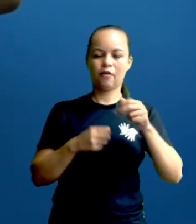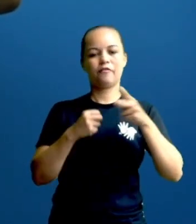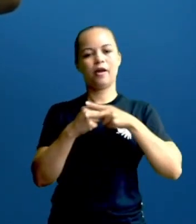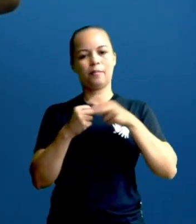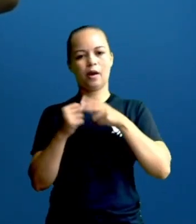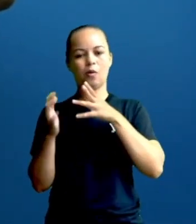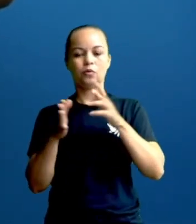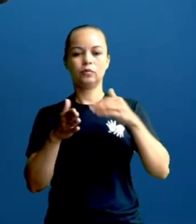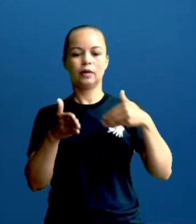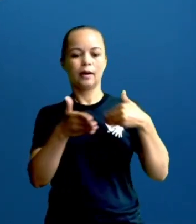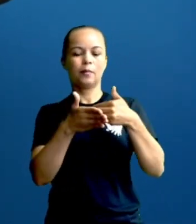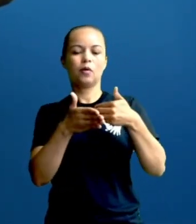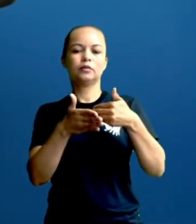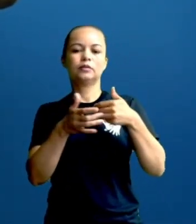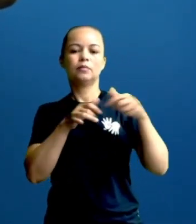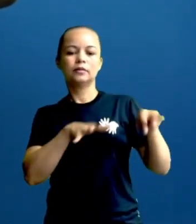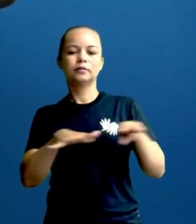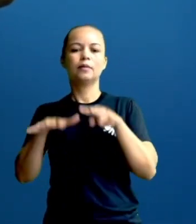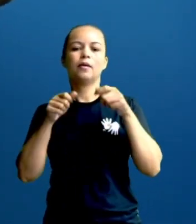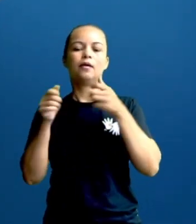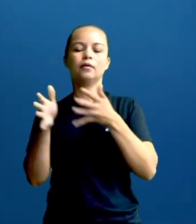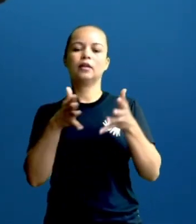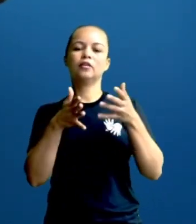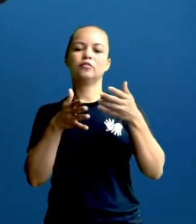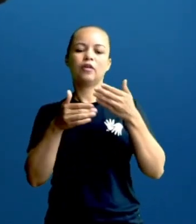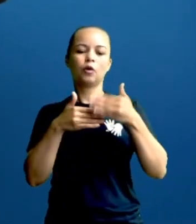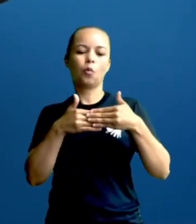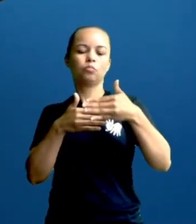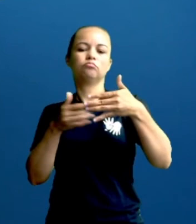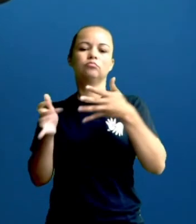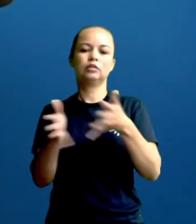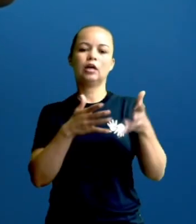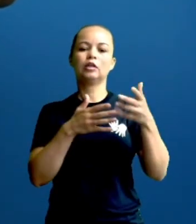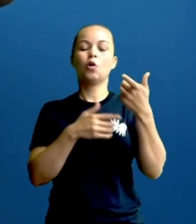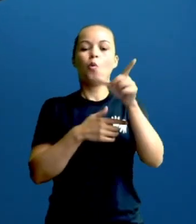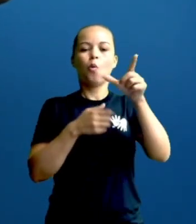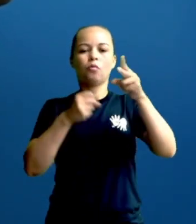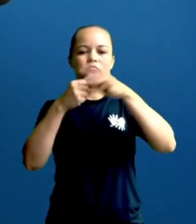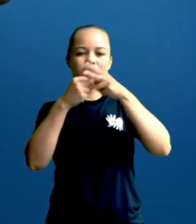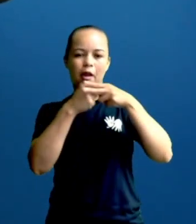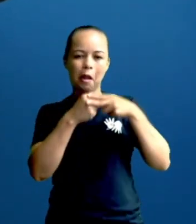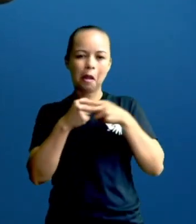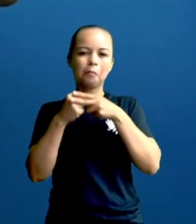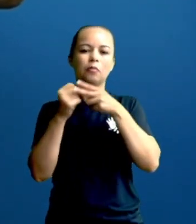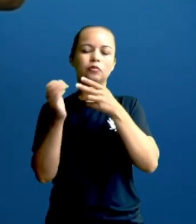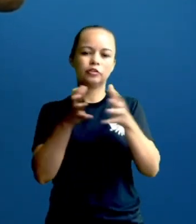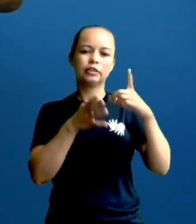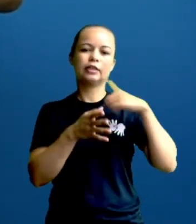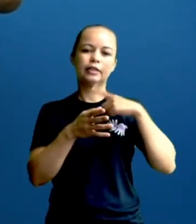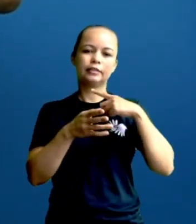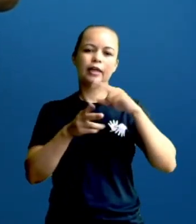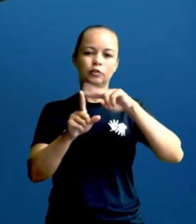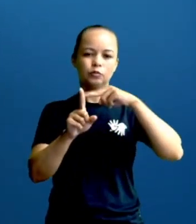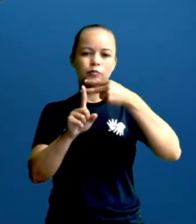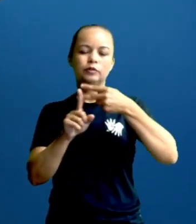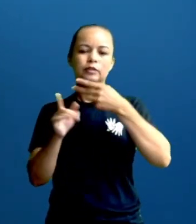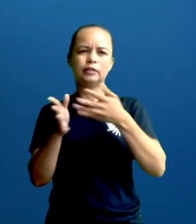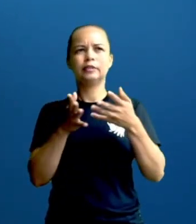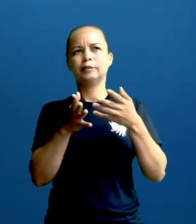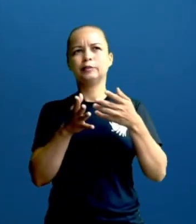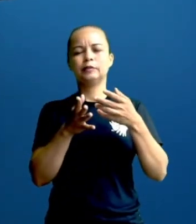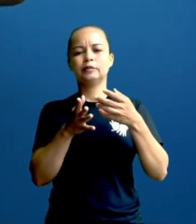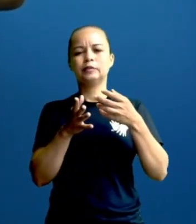vamos continuar com essa aula e vamos estudar a regência verbal de outros verbos que possuem duplo sentido